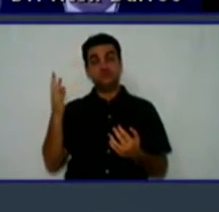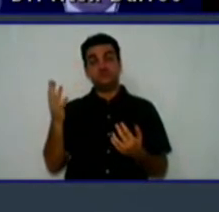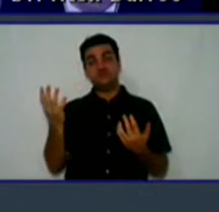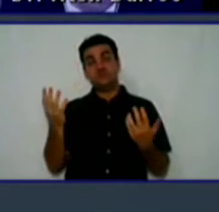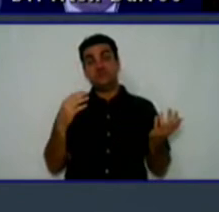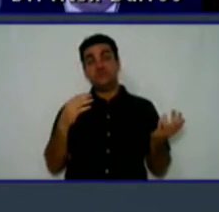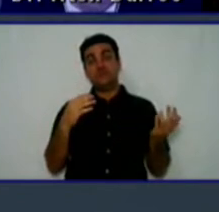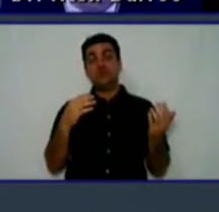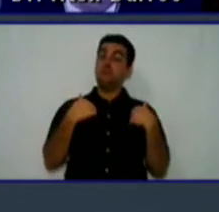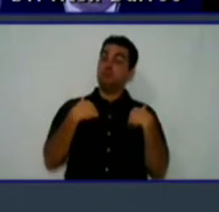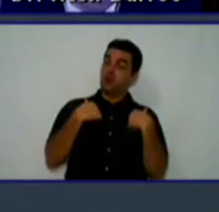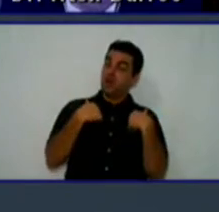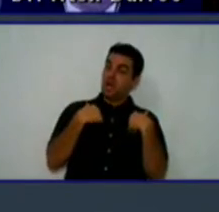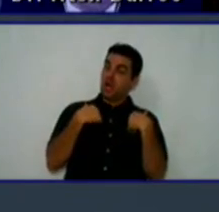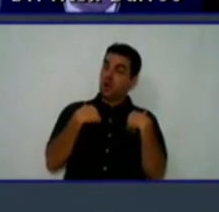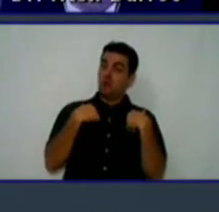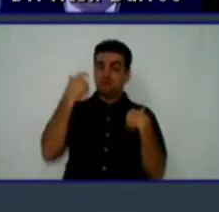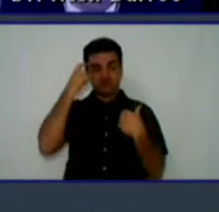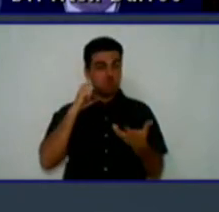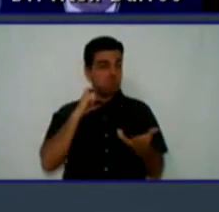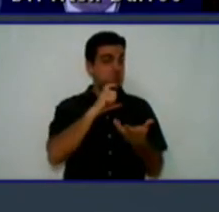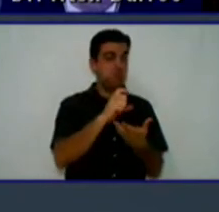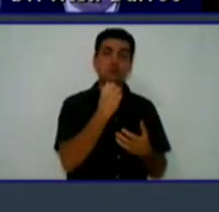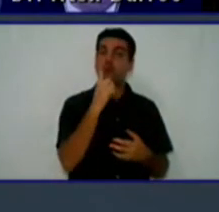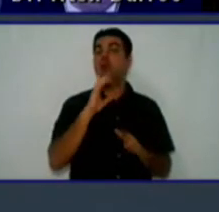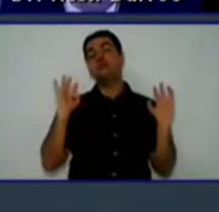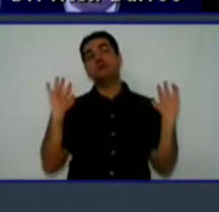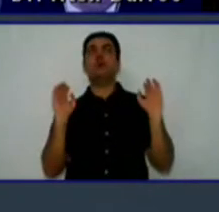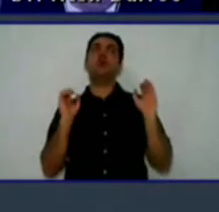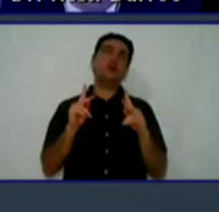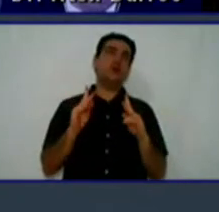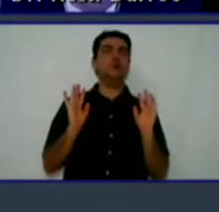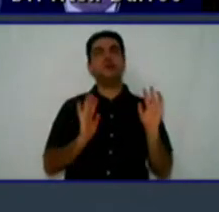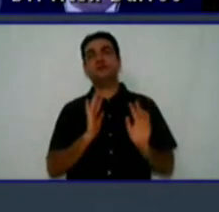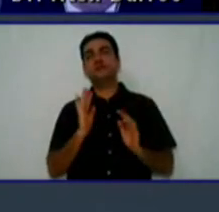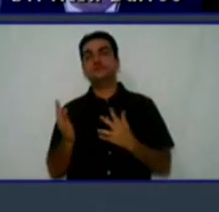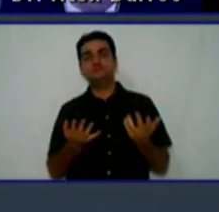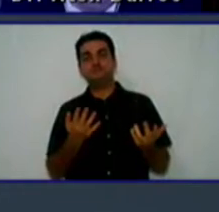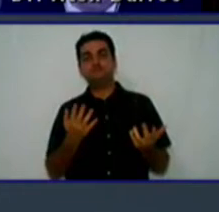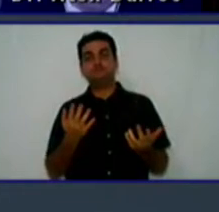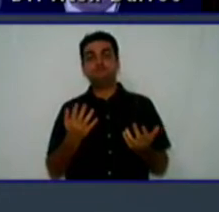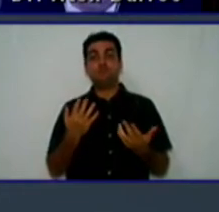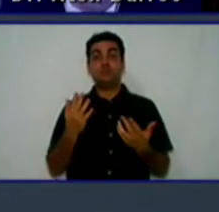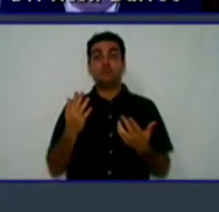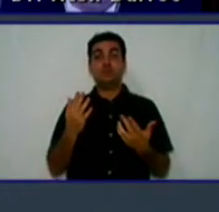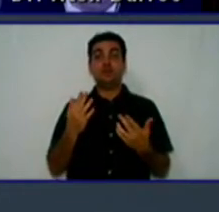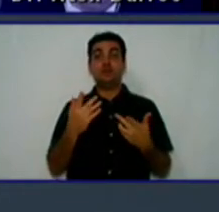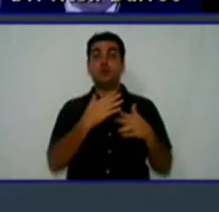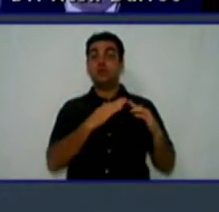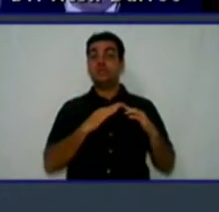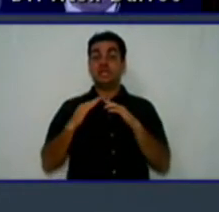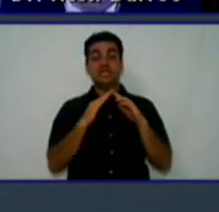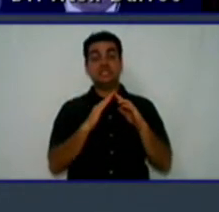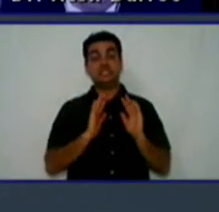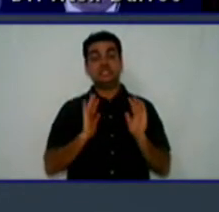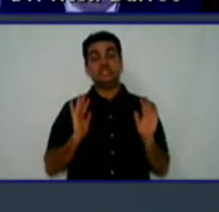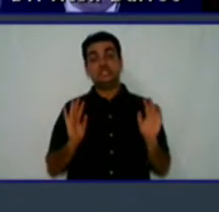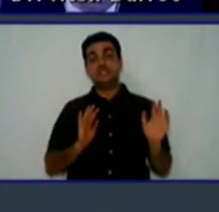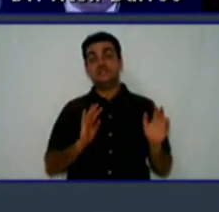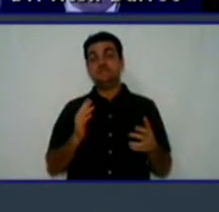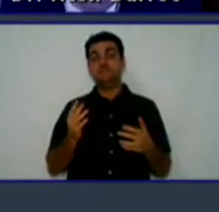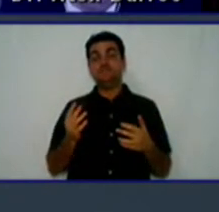enfim, posso até não considerar um bom investimento a aquisição de um bem de ativo imobilizado. Mas